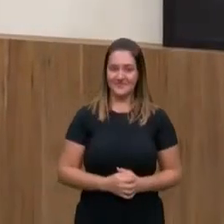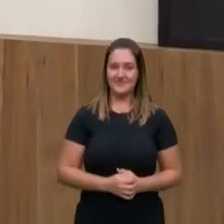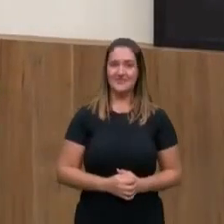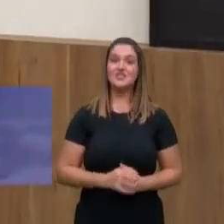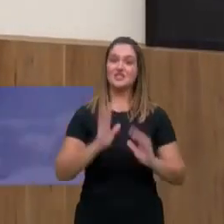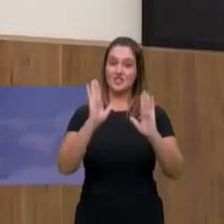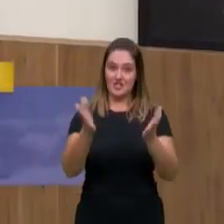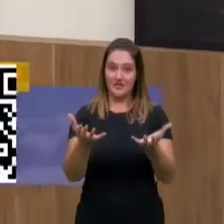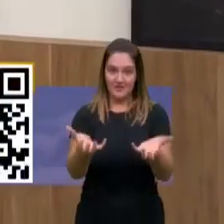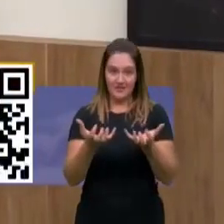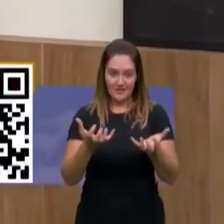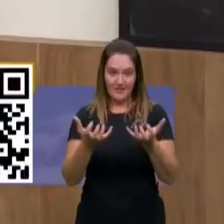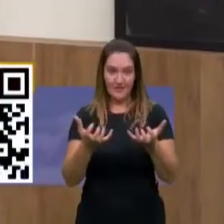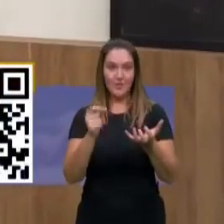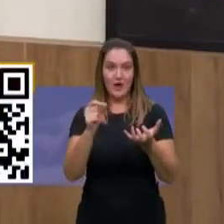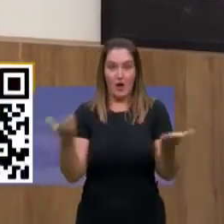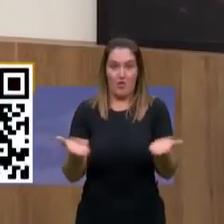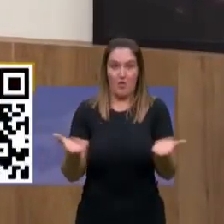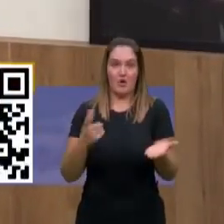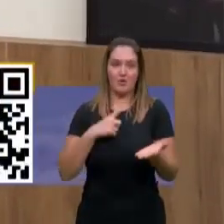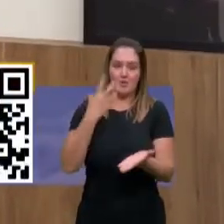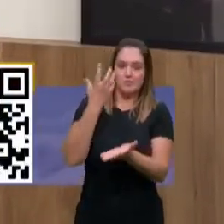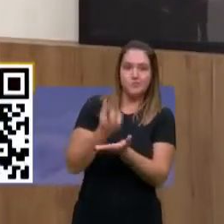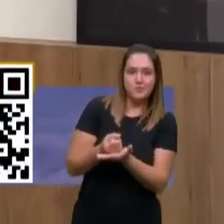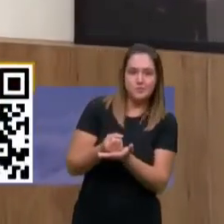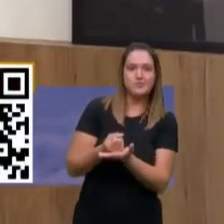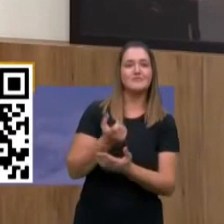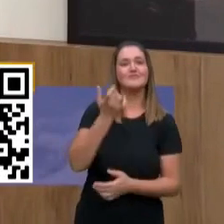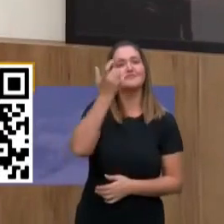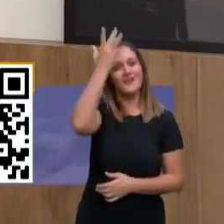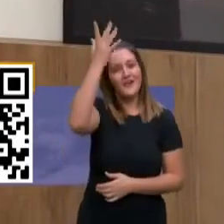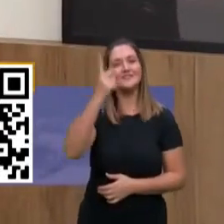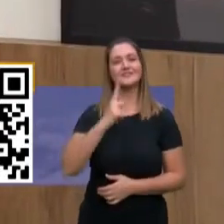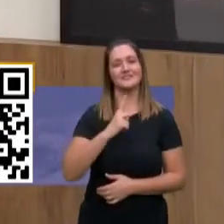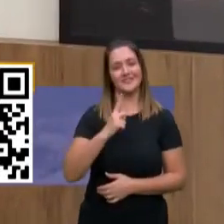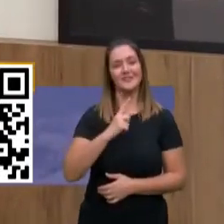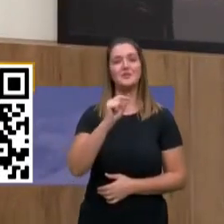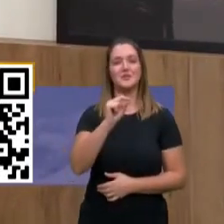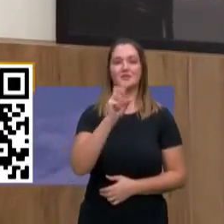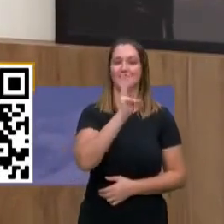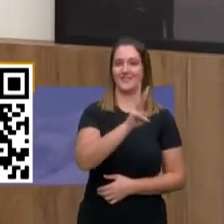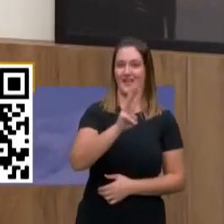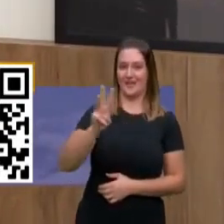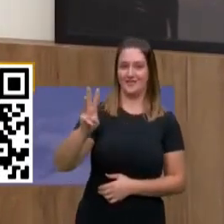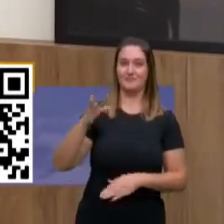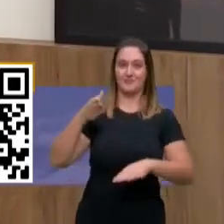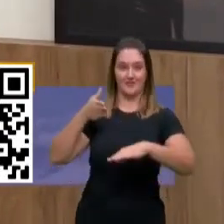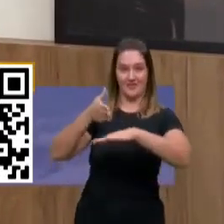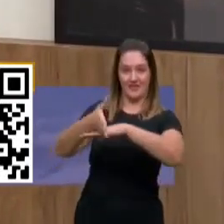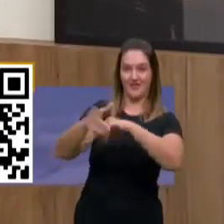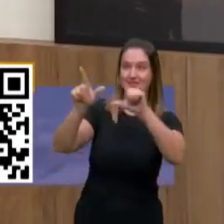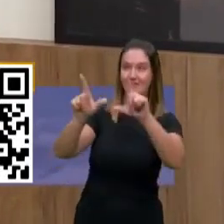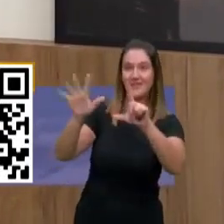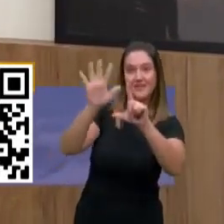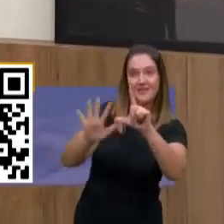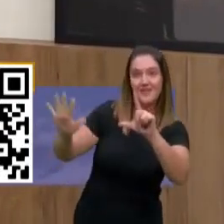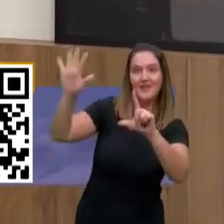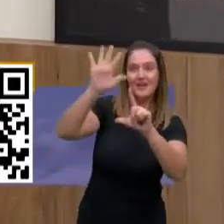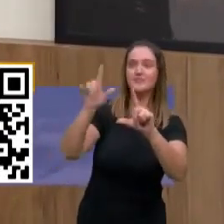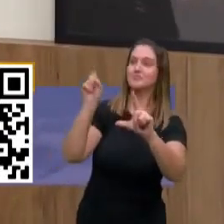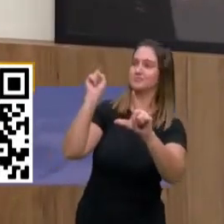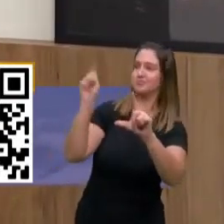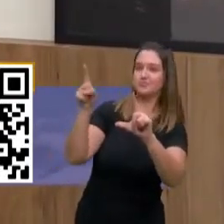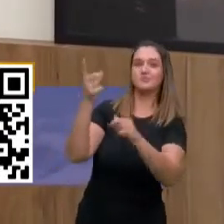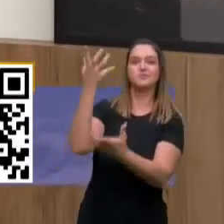quiser já acompanhar o estudo de hoje com o seu guia, eu tenho uma solução para você. Você pode baixar agora a versão digital desse